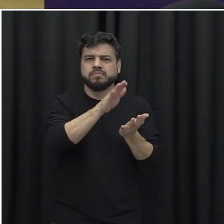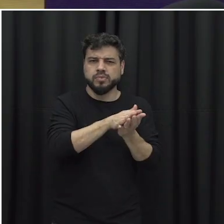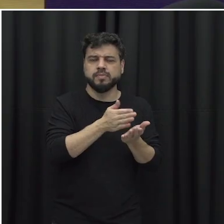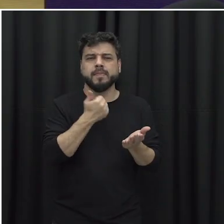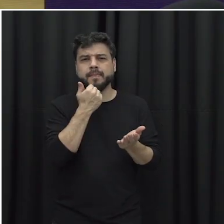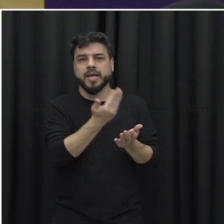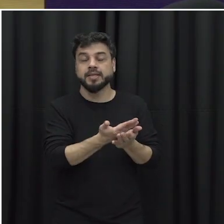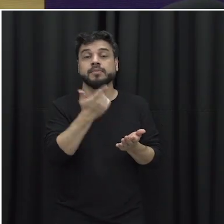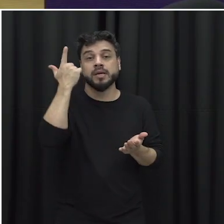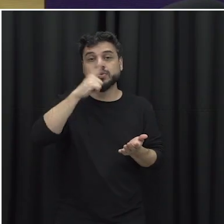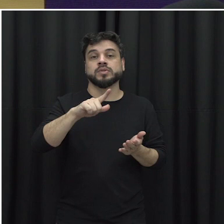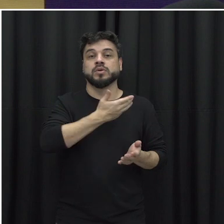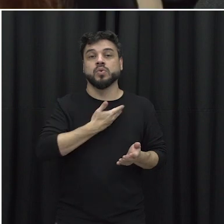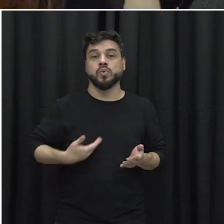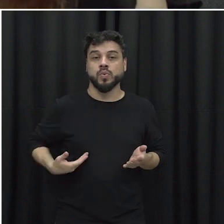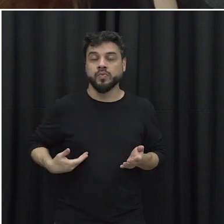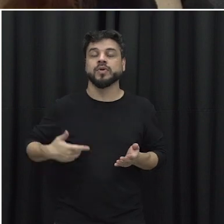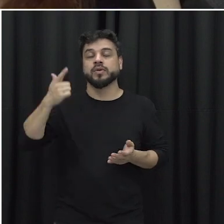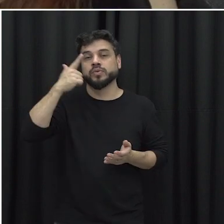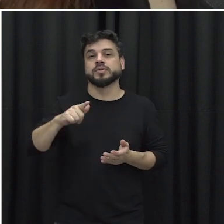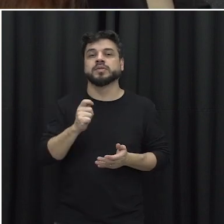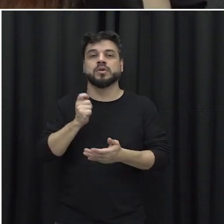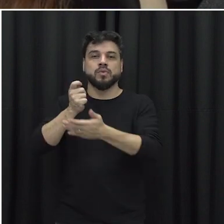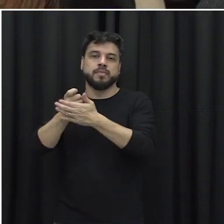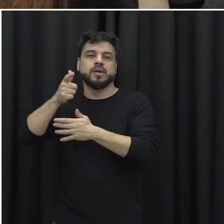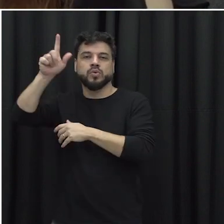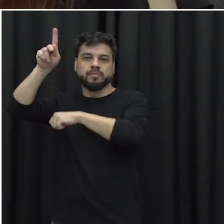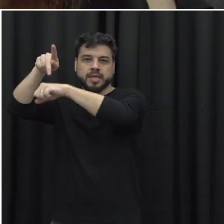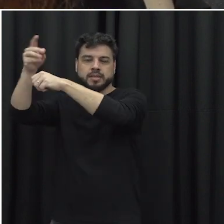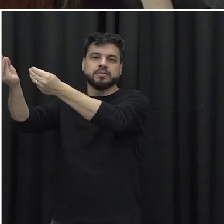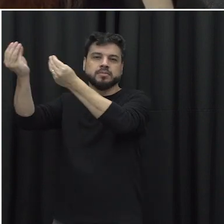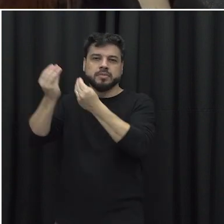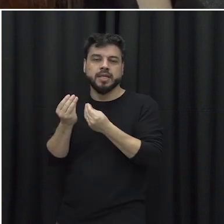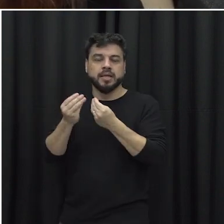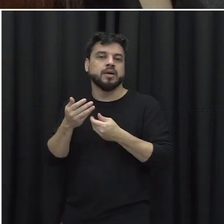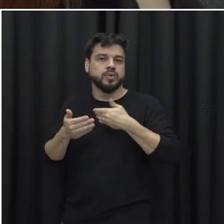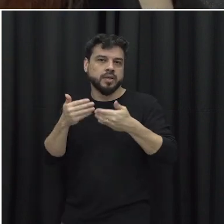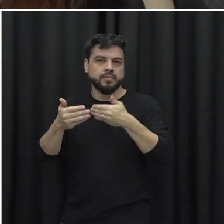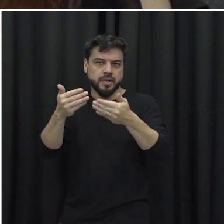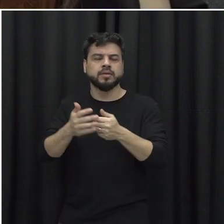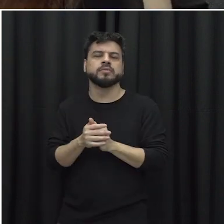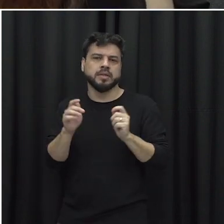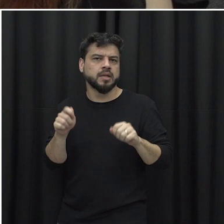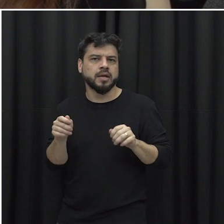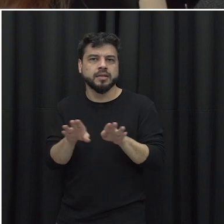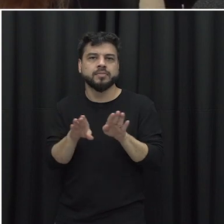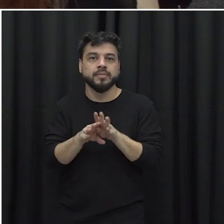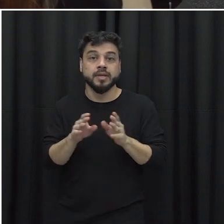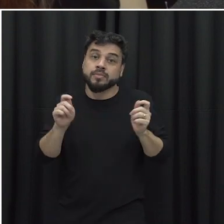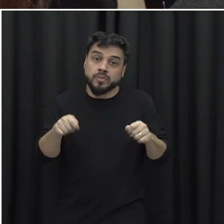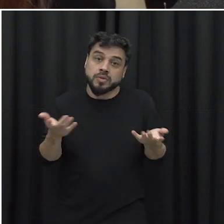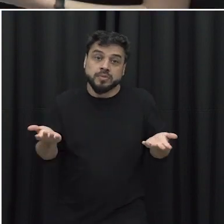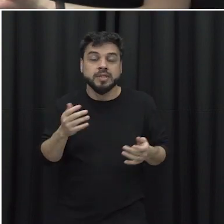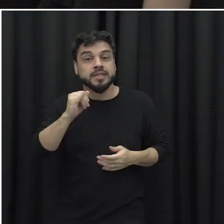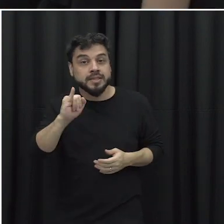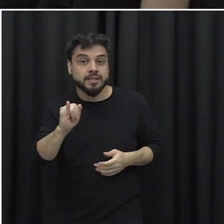governo consiga dar esse tratamento para ele, então ele pode seguir nesse caminho se ele optar. E hoje nós